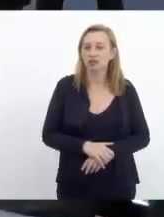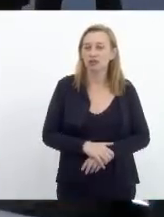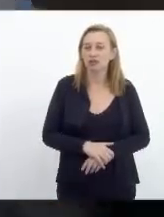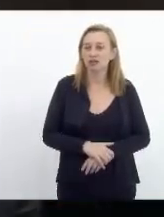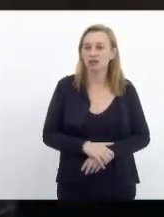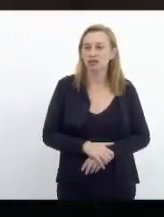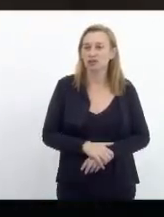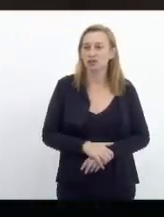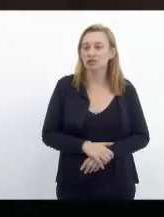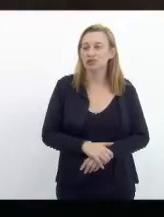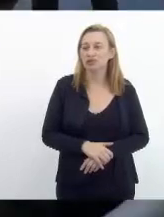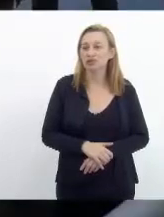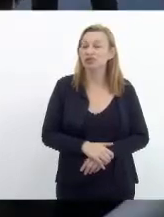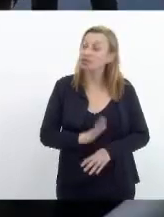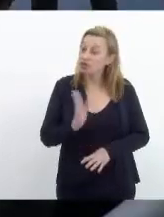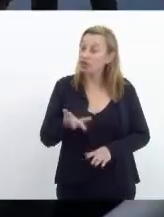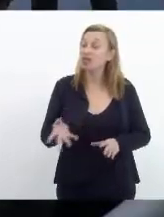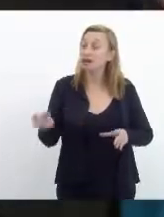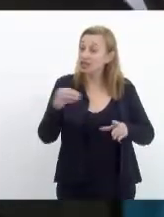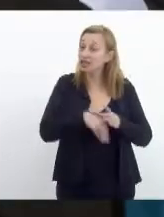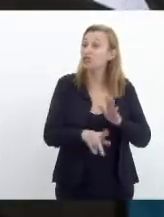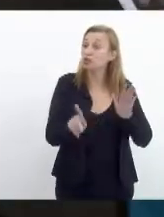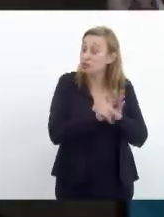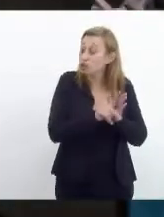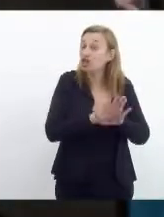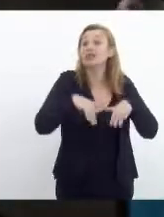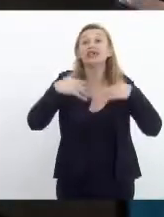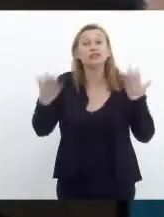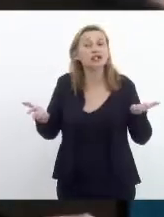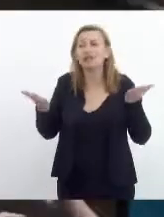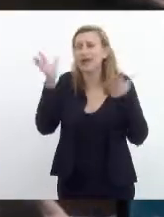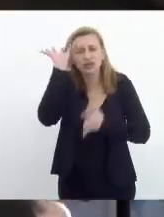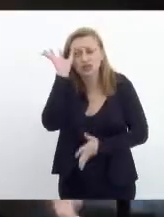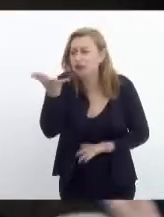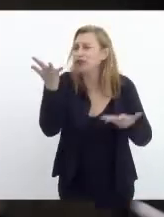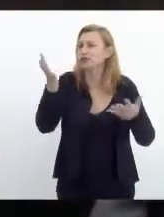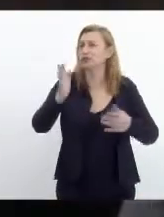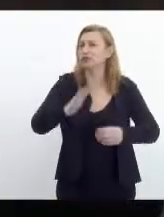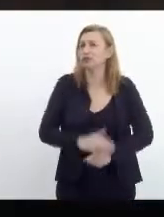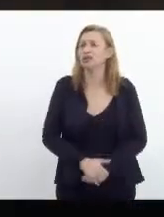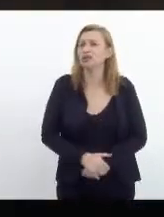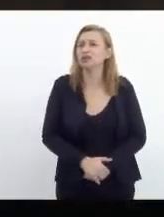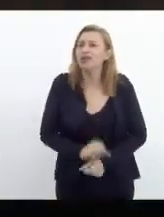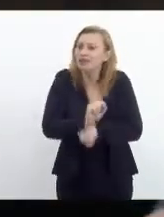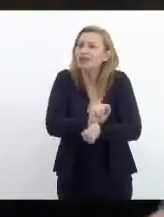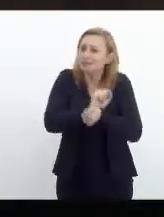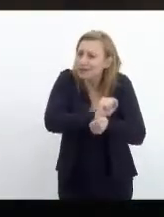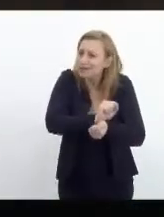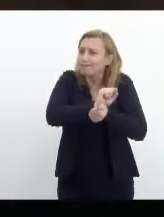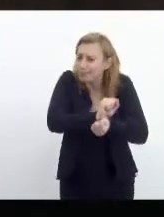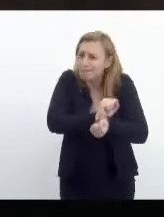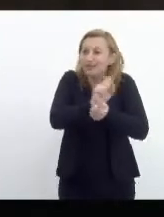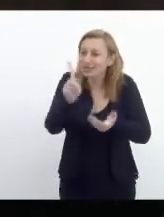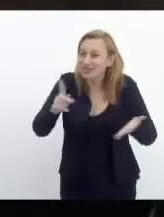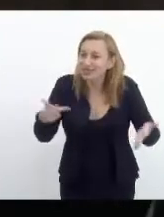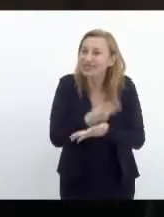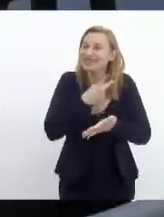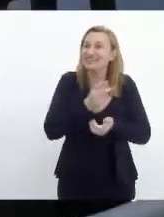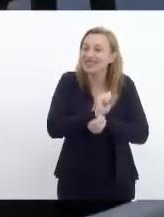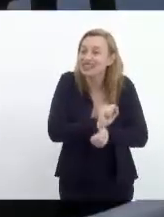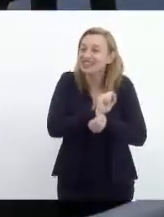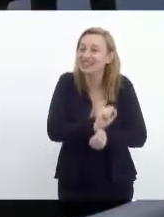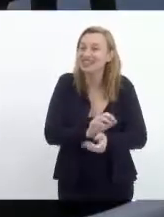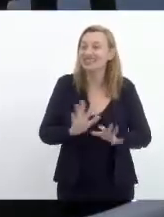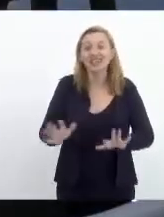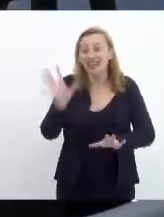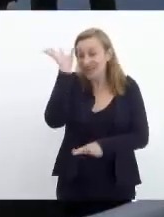Isso já é obrigação, pô. Que já está no projeto, então está resolvido que o problema. O Márcio quer amarrar para não acontecer, entendeu? Está resolvido. Só que